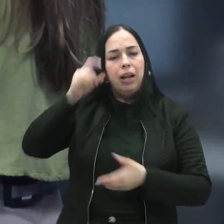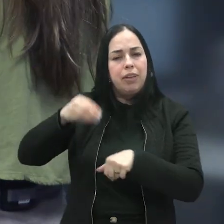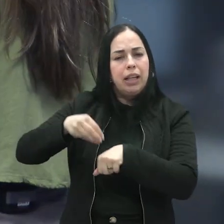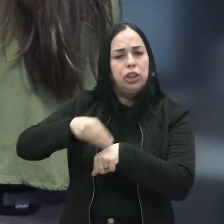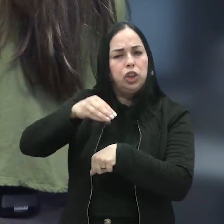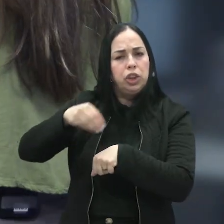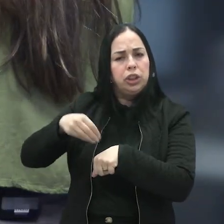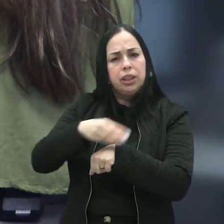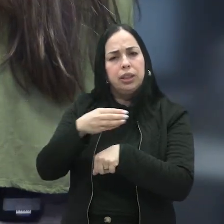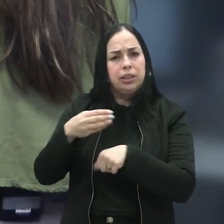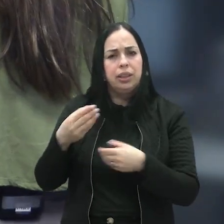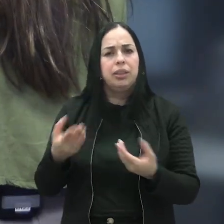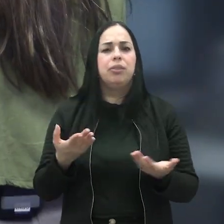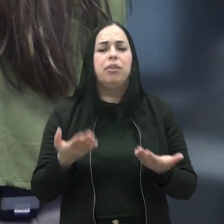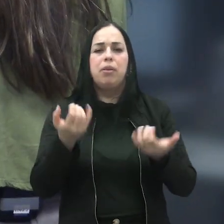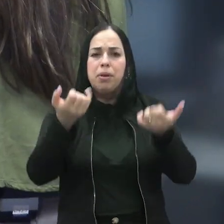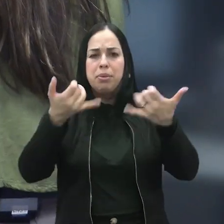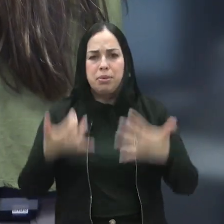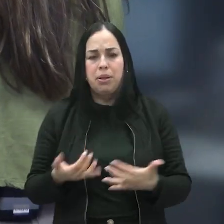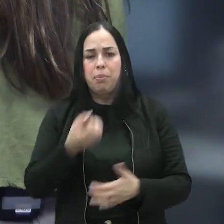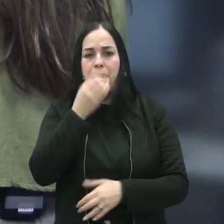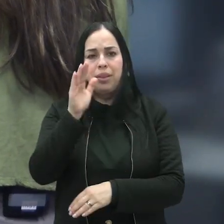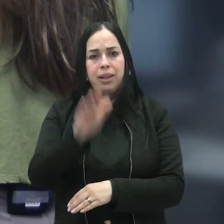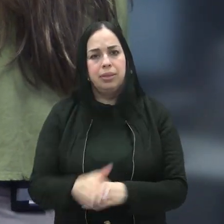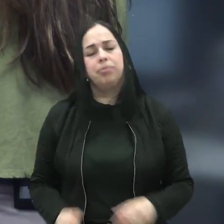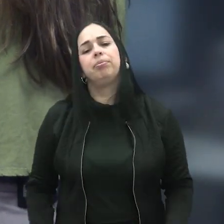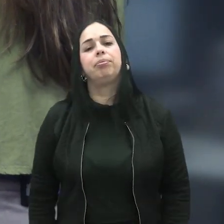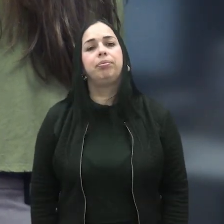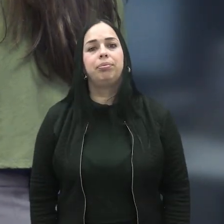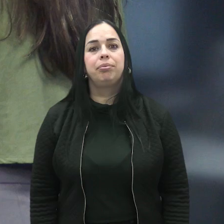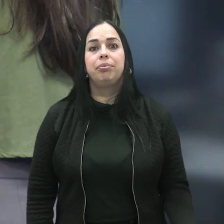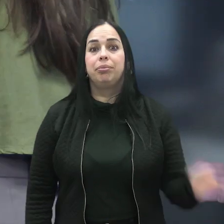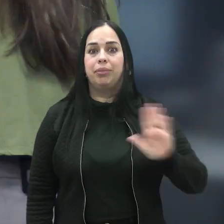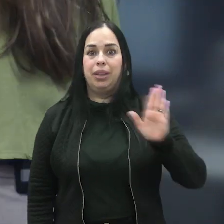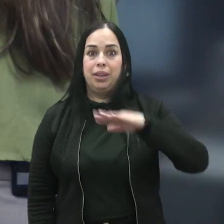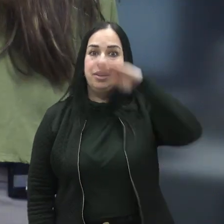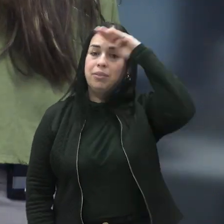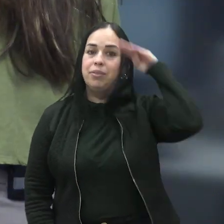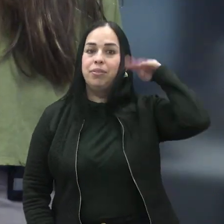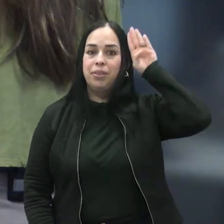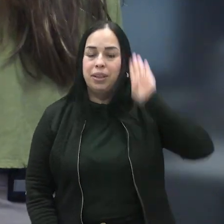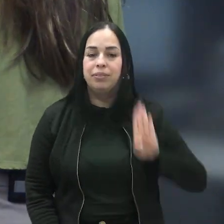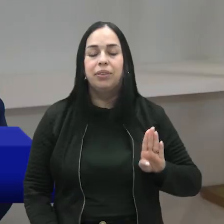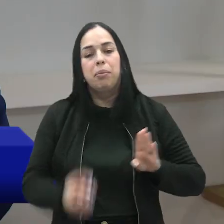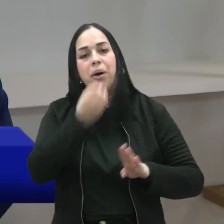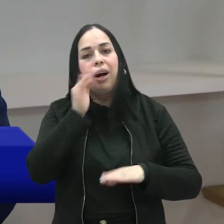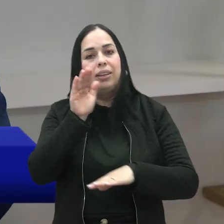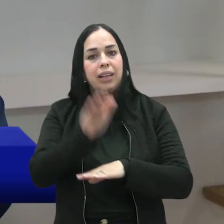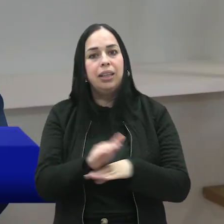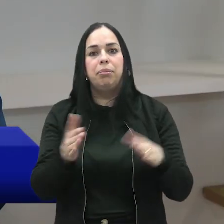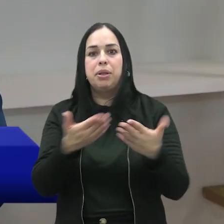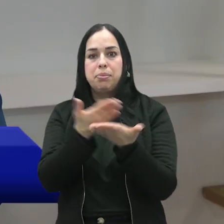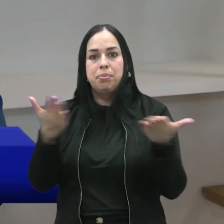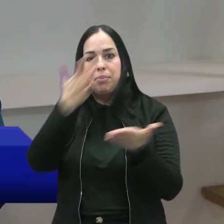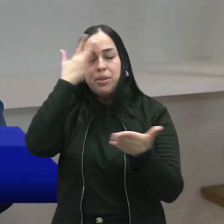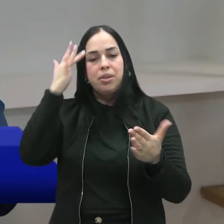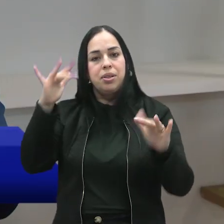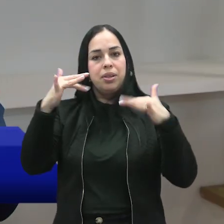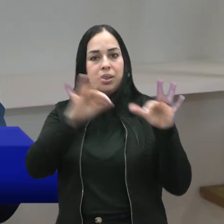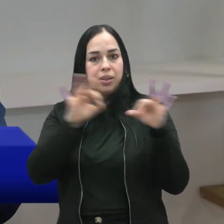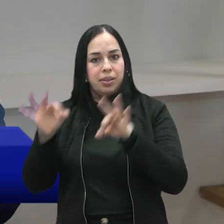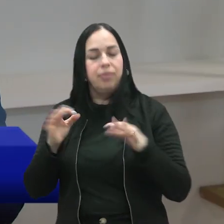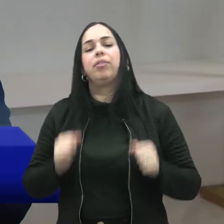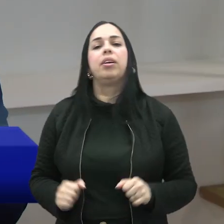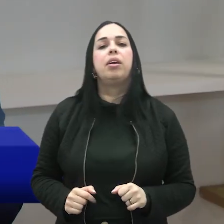e dicas. Não é isso, Ana? Conta pra gente. Boa tarde para você. Oi, Fran, boa tarde para você, boa tarde a todos que nos assistem. Olha